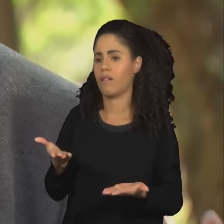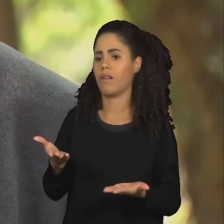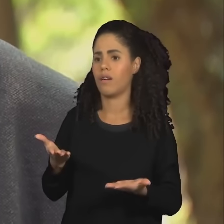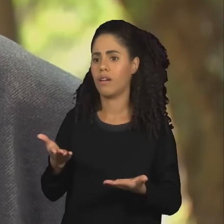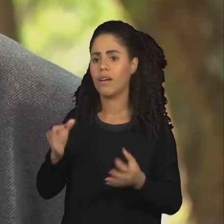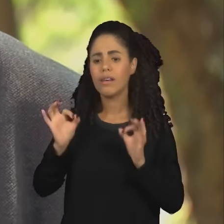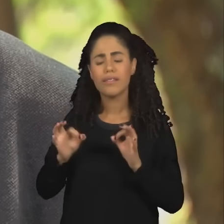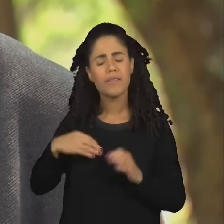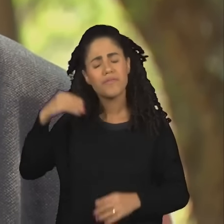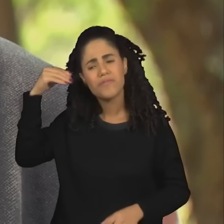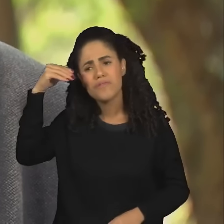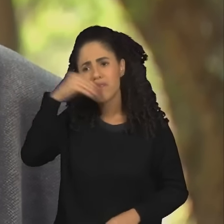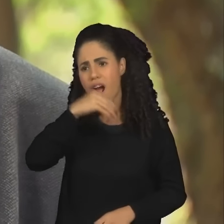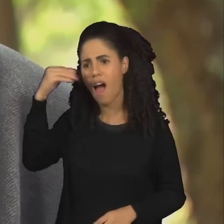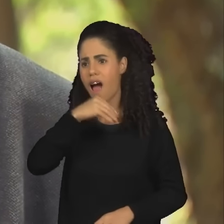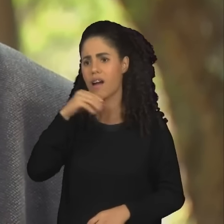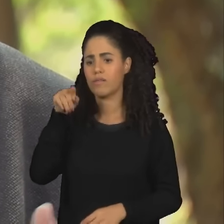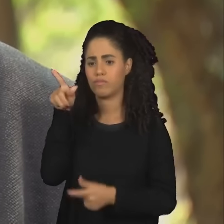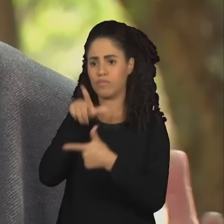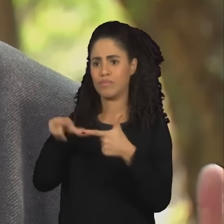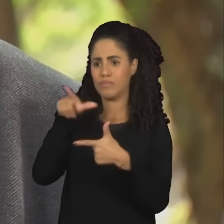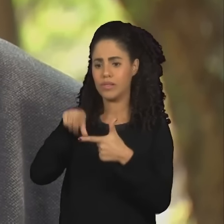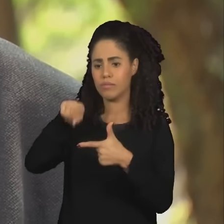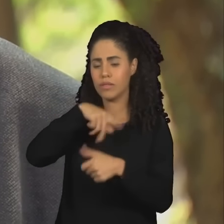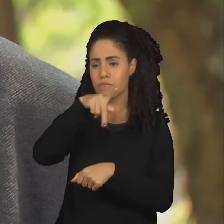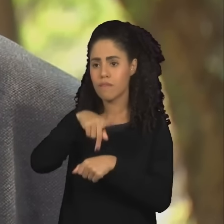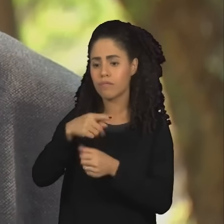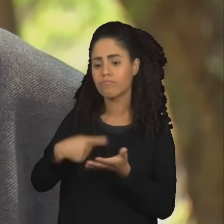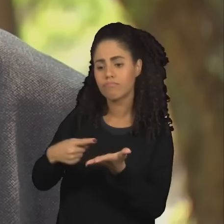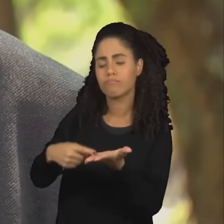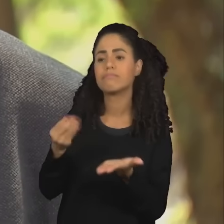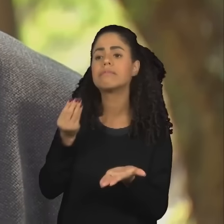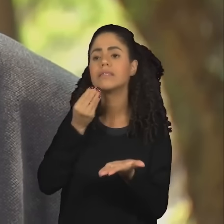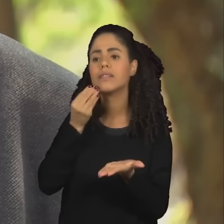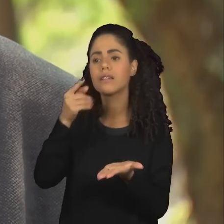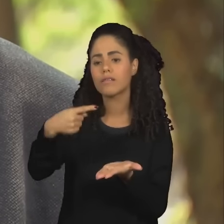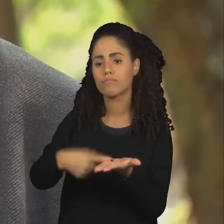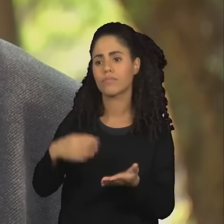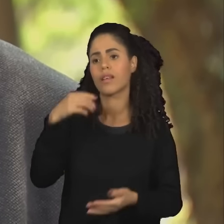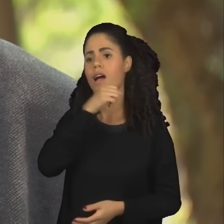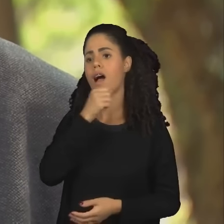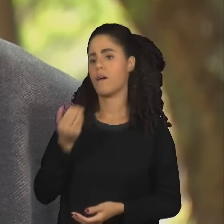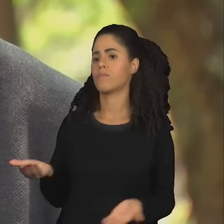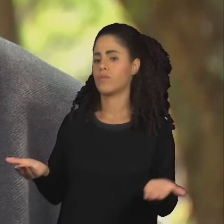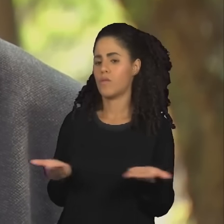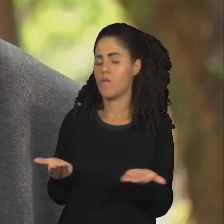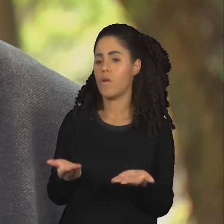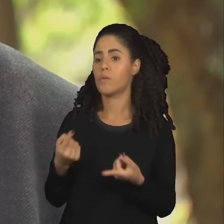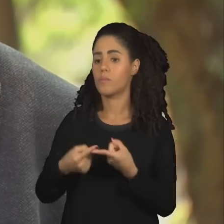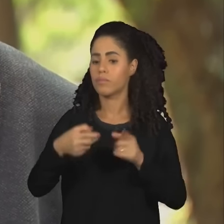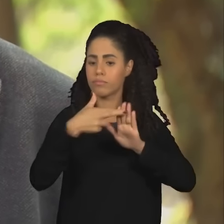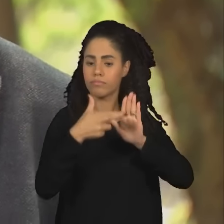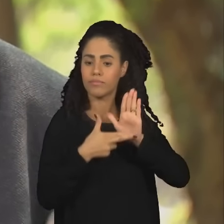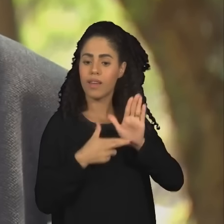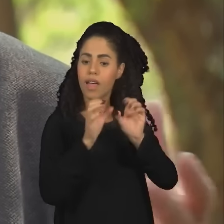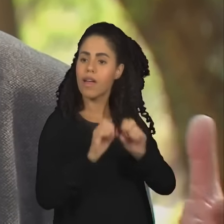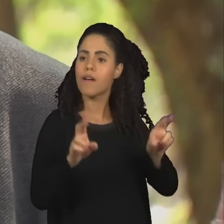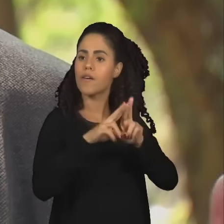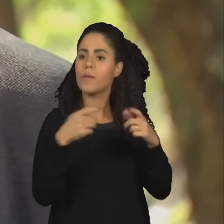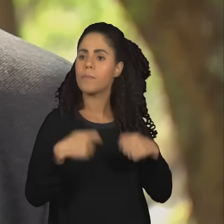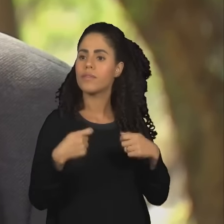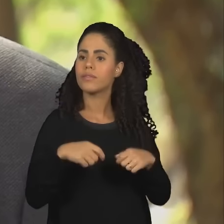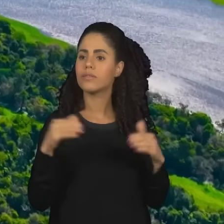enfraquecem muito a capacidade dos países de negociar acordos internacionais que, pelas regras da ONU, têm que ser